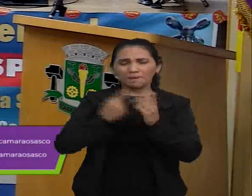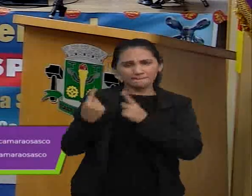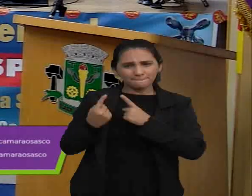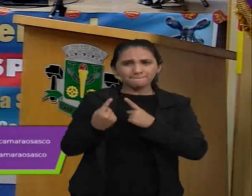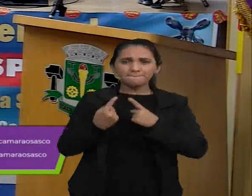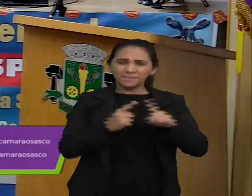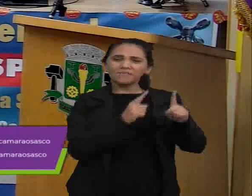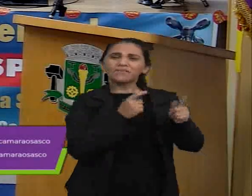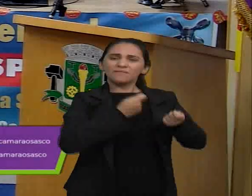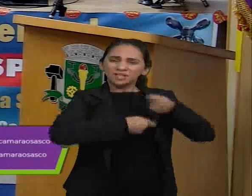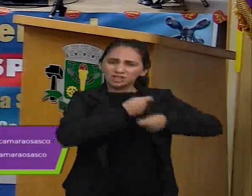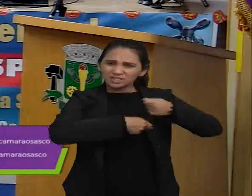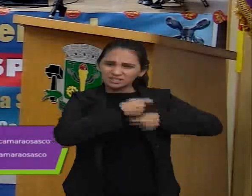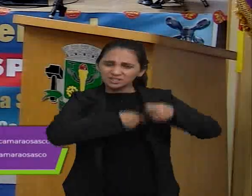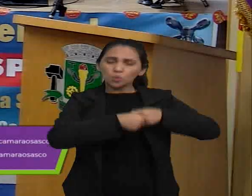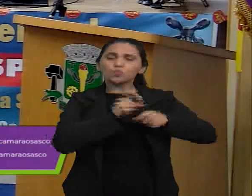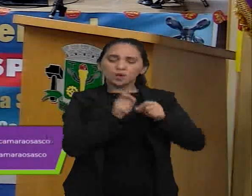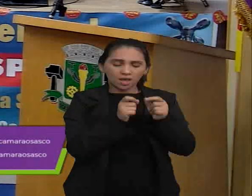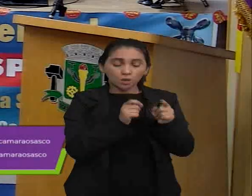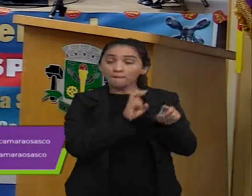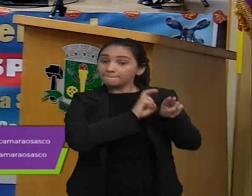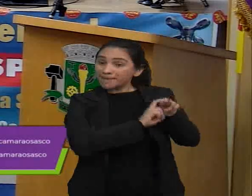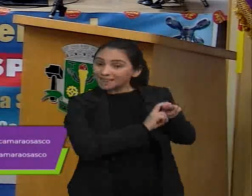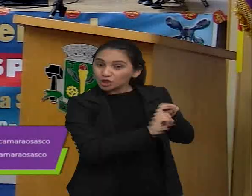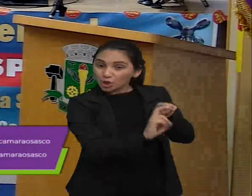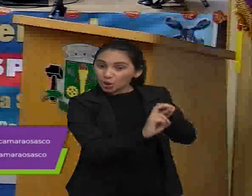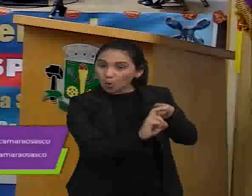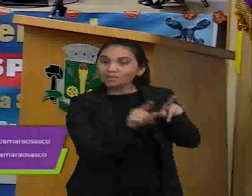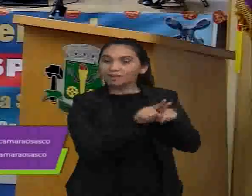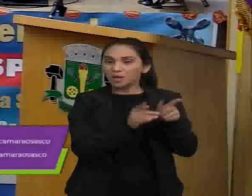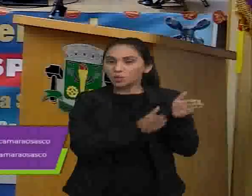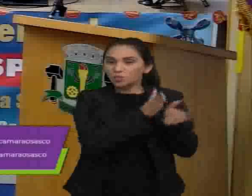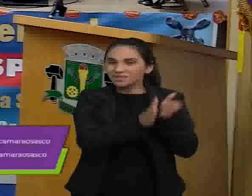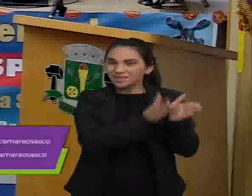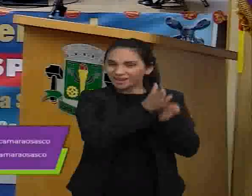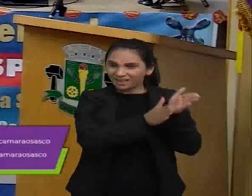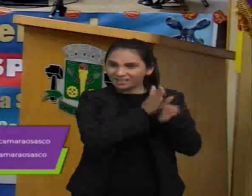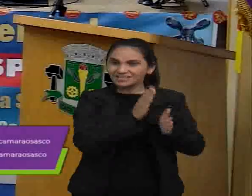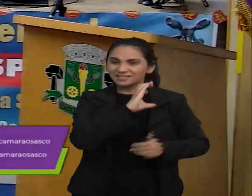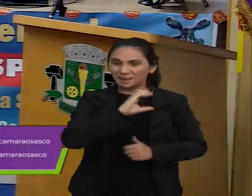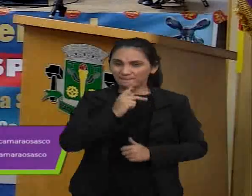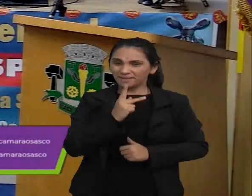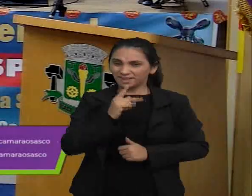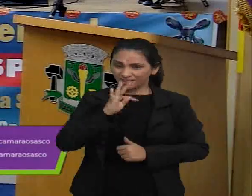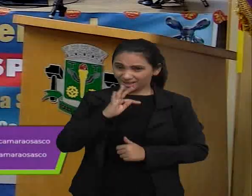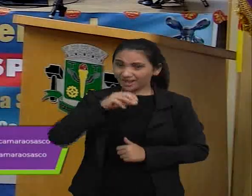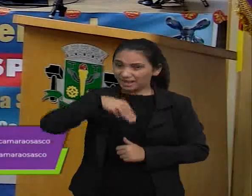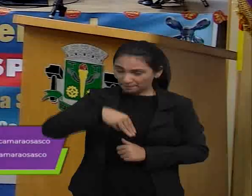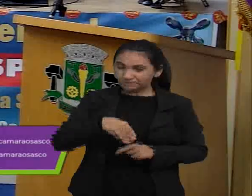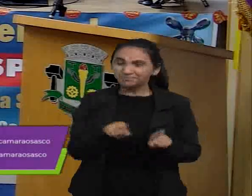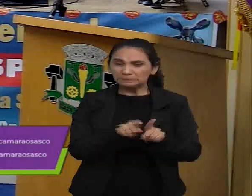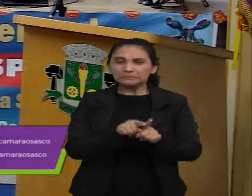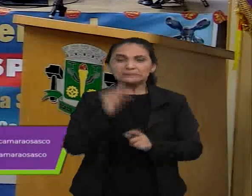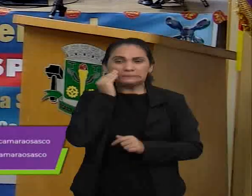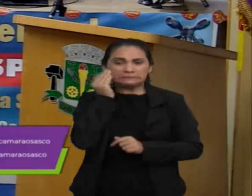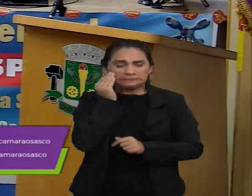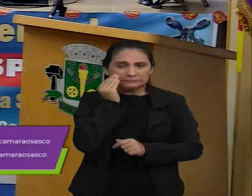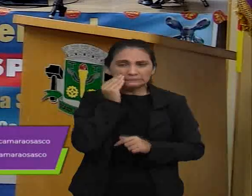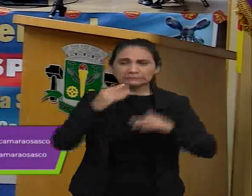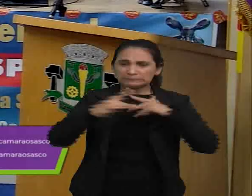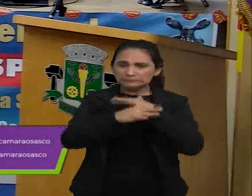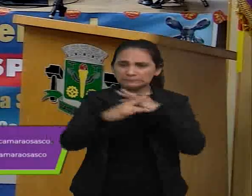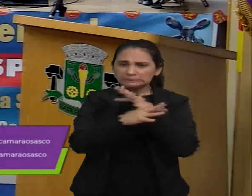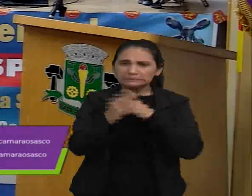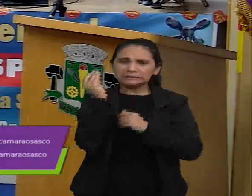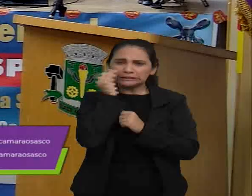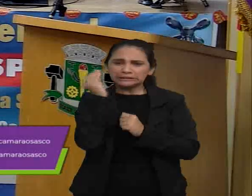privatização do metrô, da CPTM, que, inclusive, nós estamos aqui na cidade, junto com outros militantes, organizando o